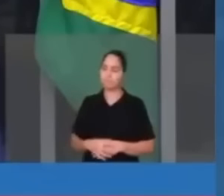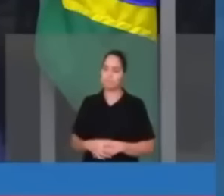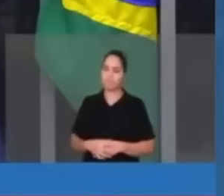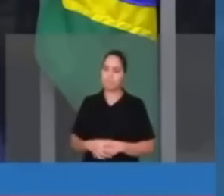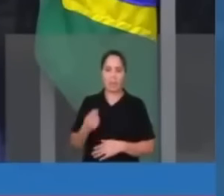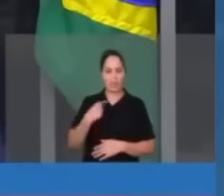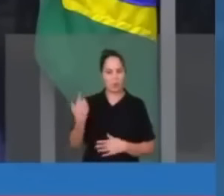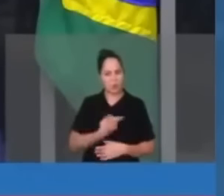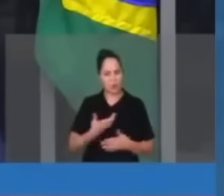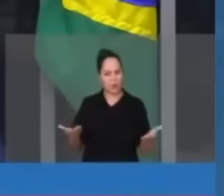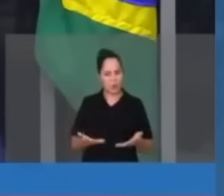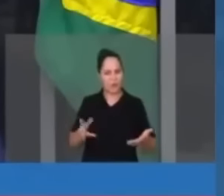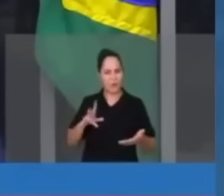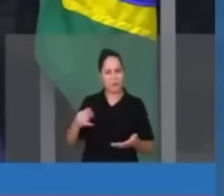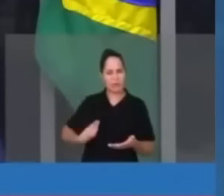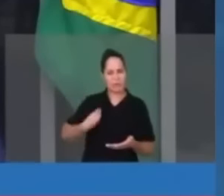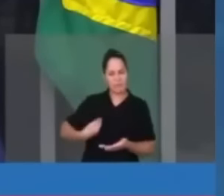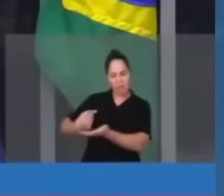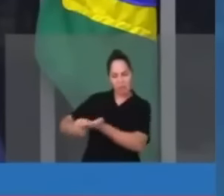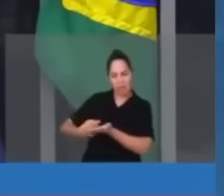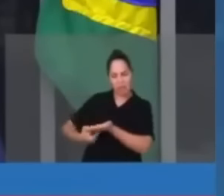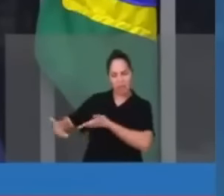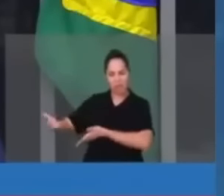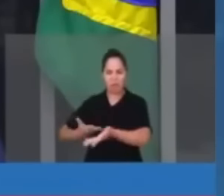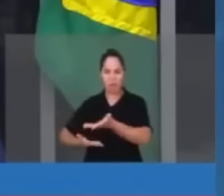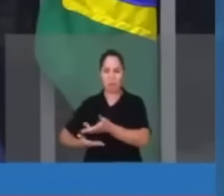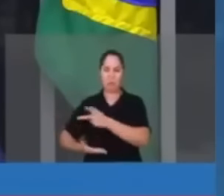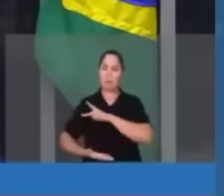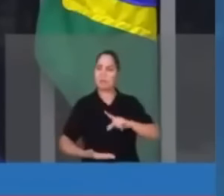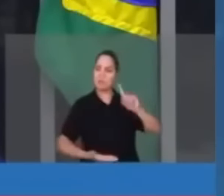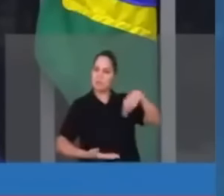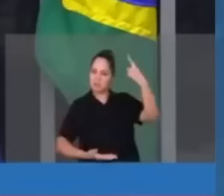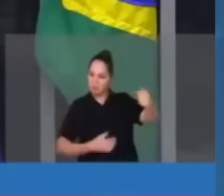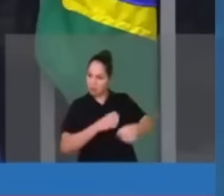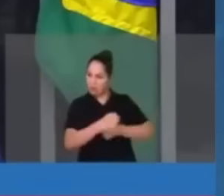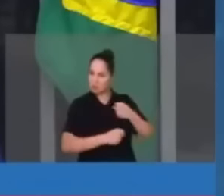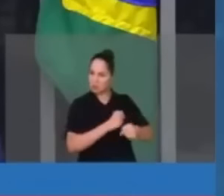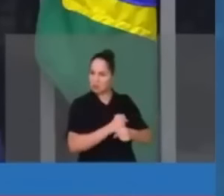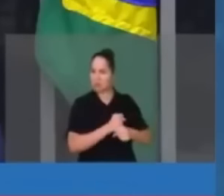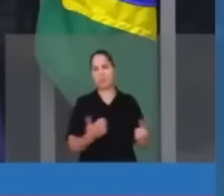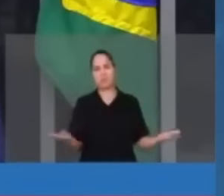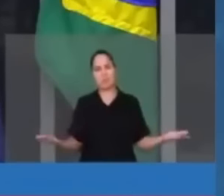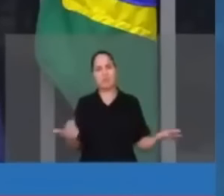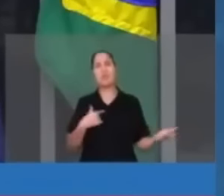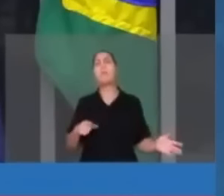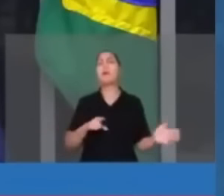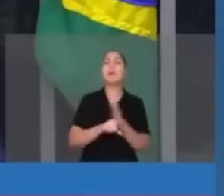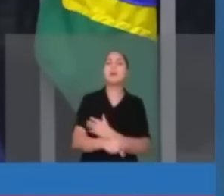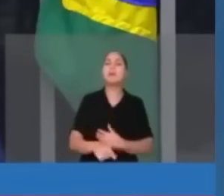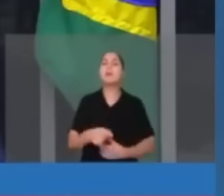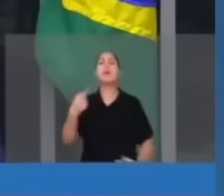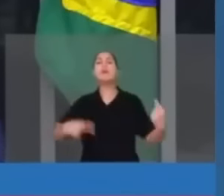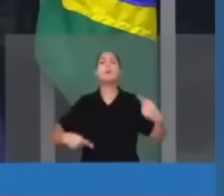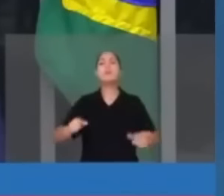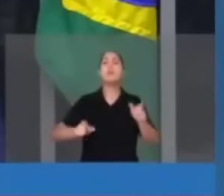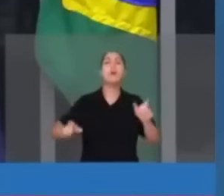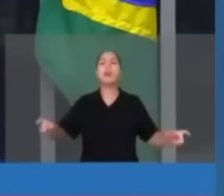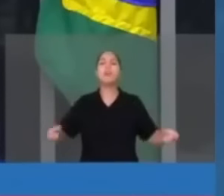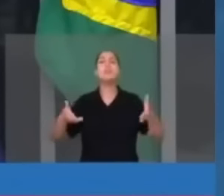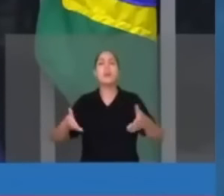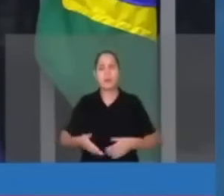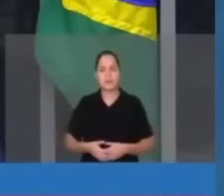completamente destruído o STF o plenário do STF ficou arrasado teve que ser reconstruído e e